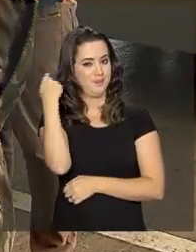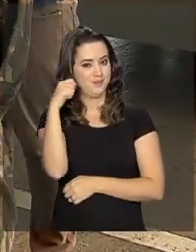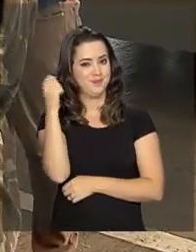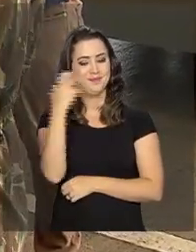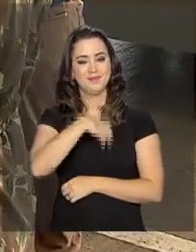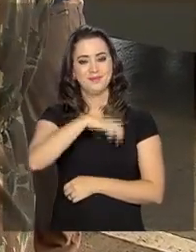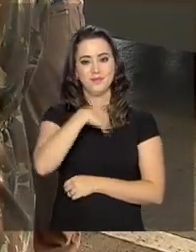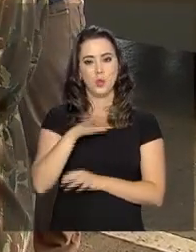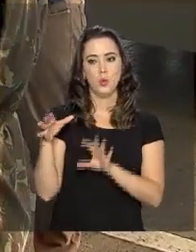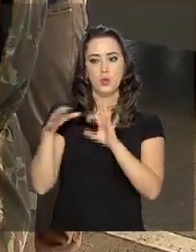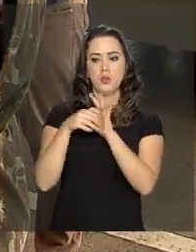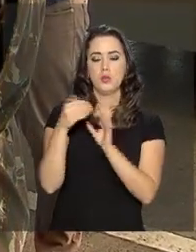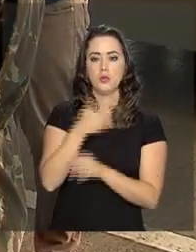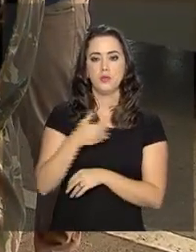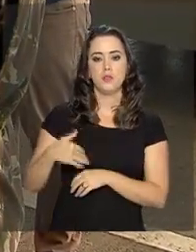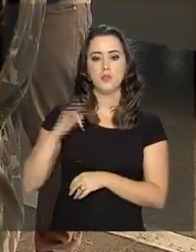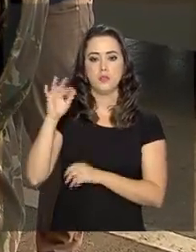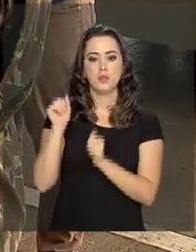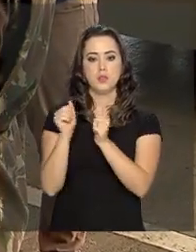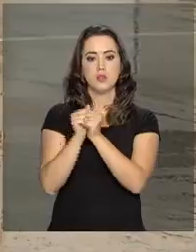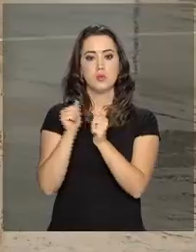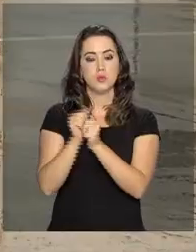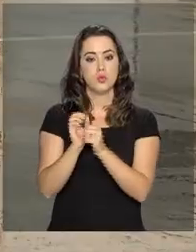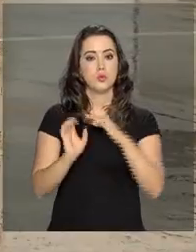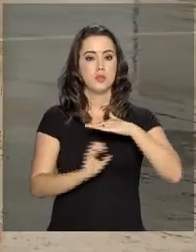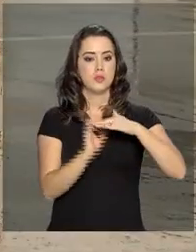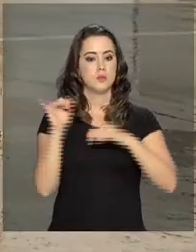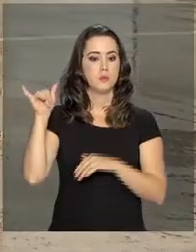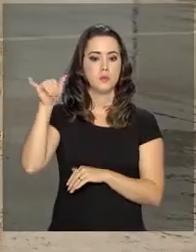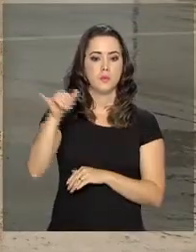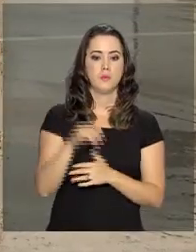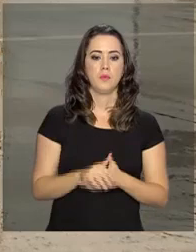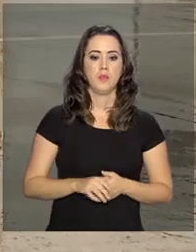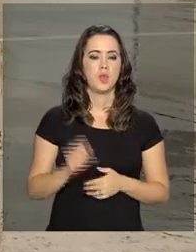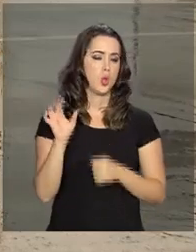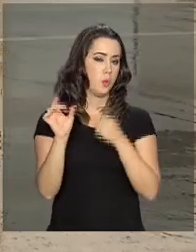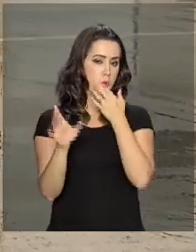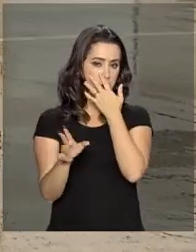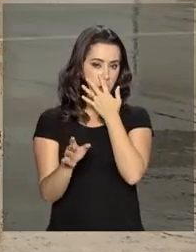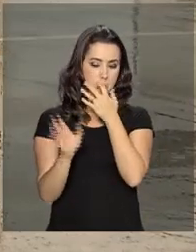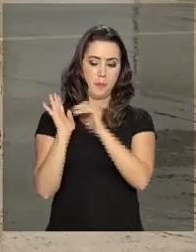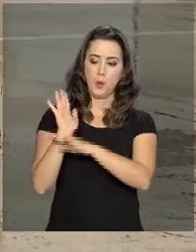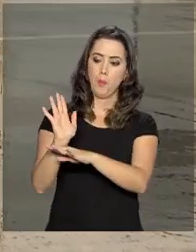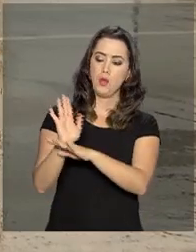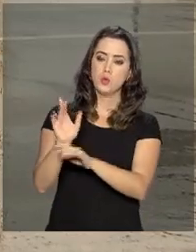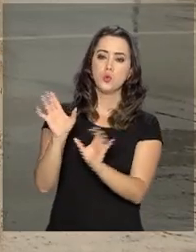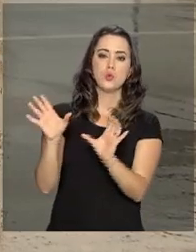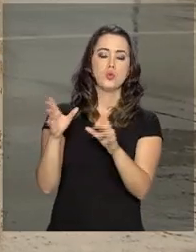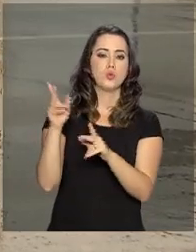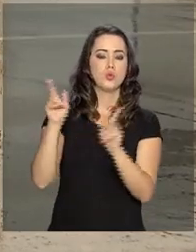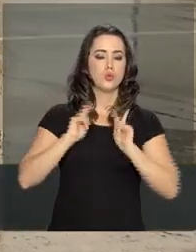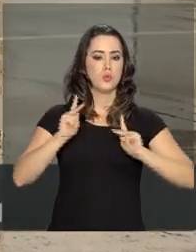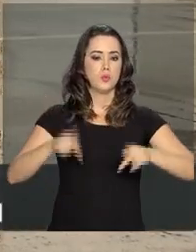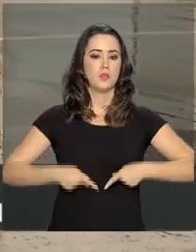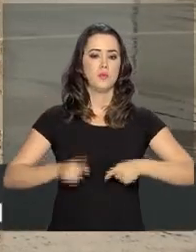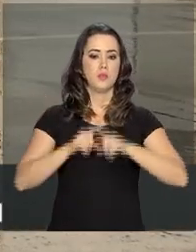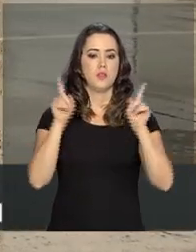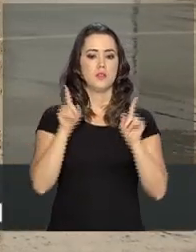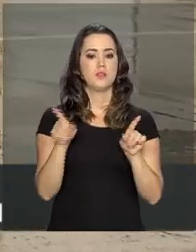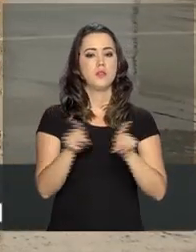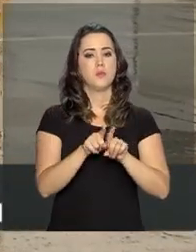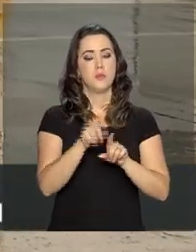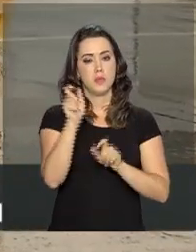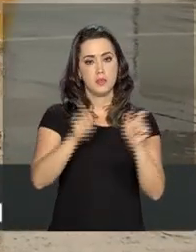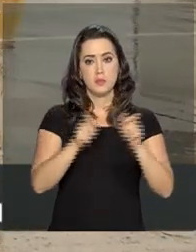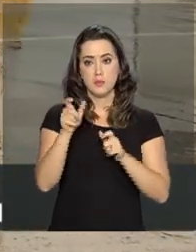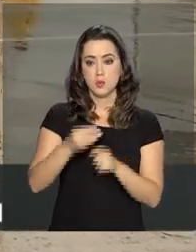governo federal com as companhias aéreas brasileiras. Não é só uma ajuda humanitária aos vizinhos venezuelanos, é uma ajuda aos brasileiros que